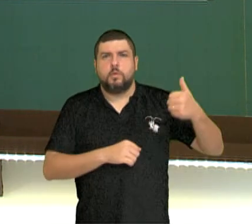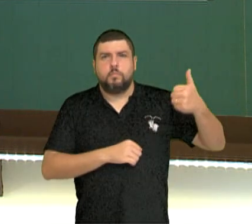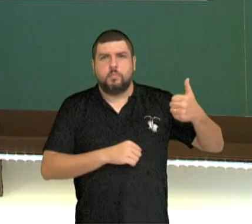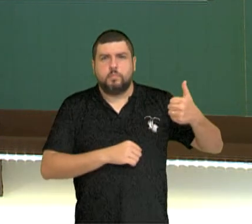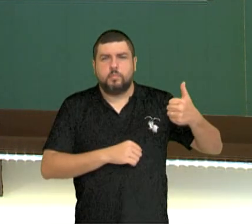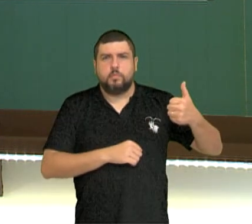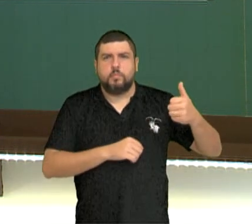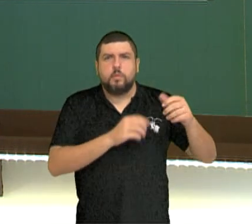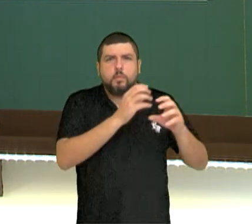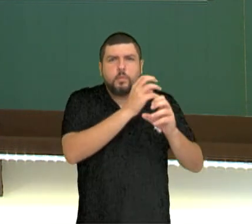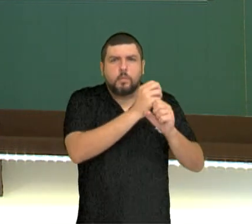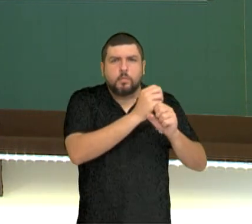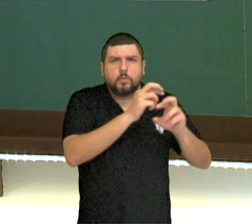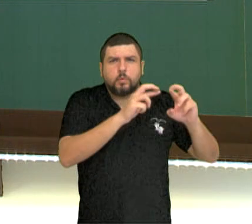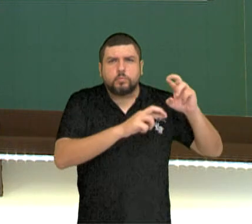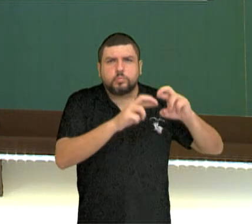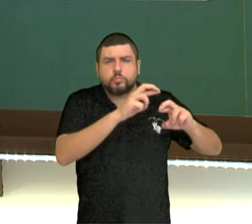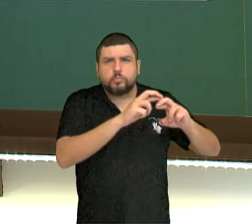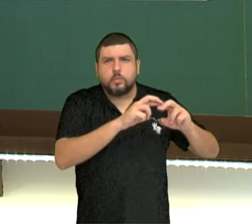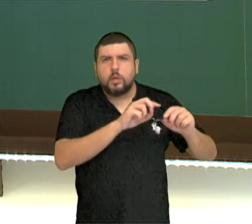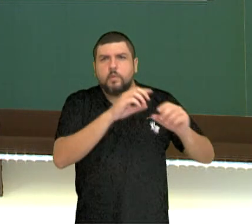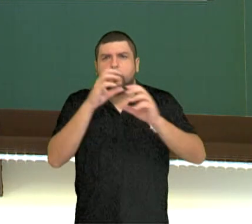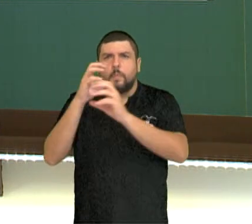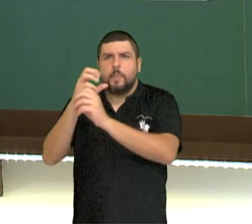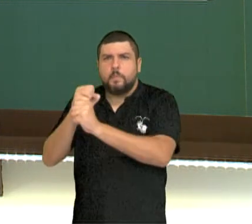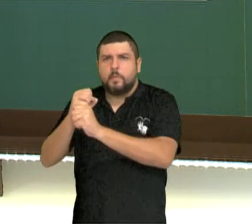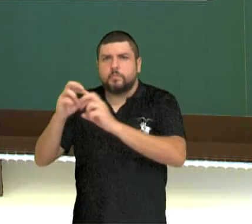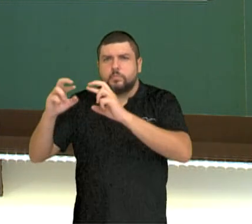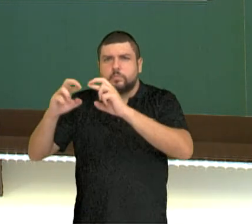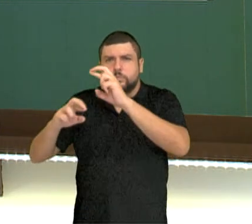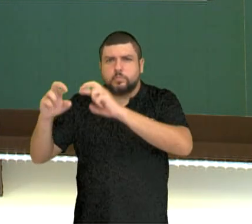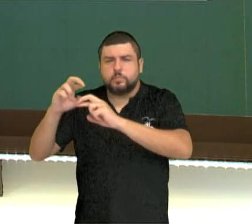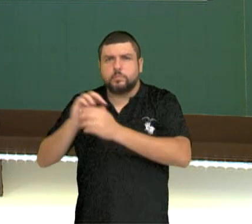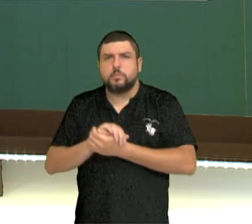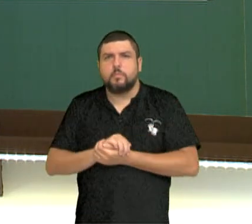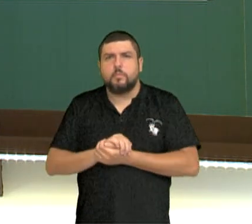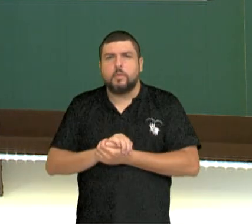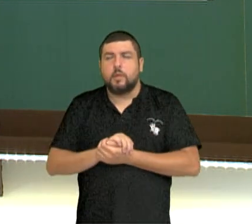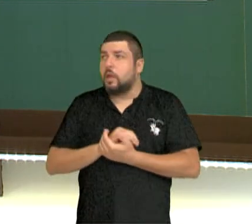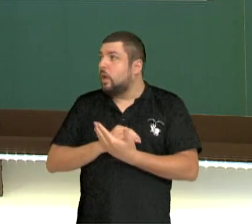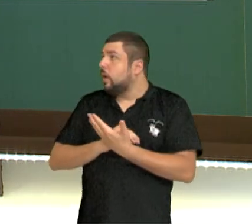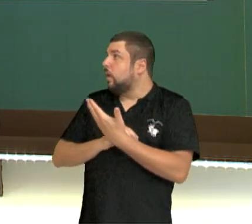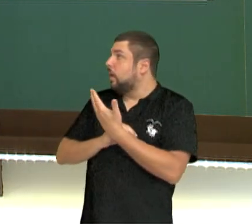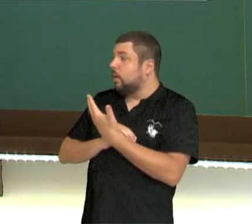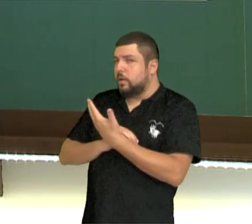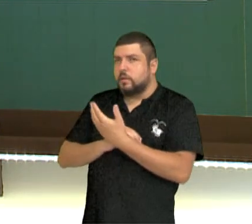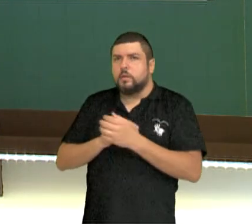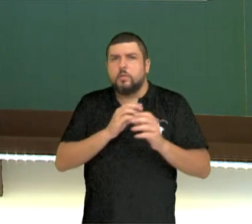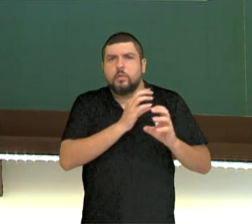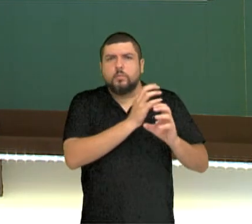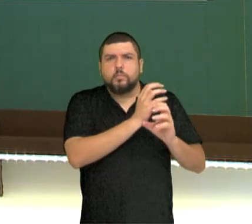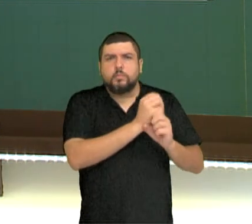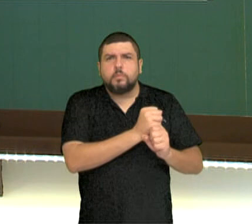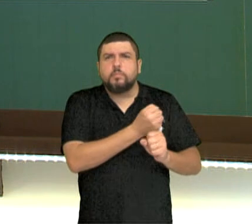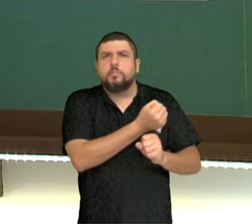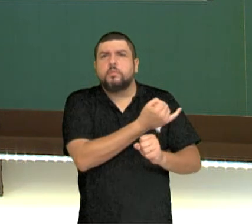reagente. No segundo, do produto. Aqui nós já vamos analisar toda a equação, ok? Então, vamos lá.